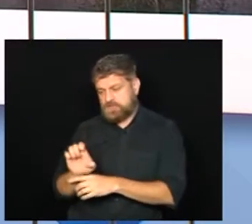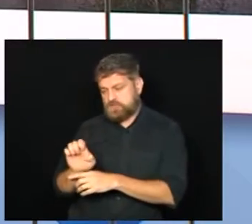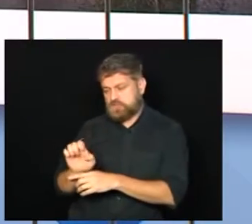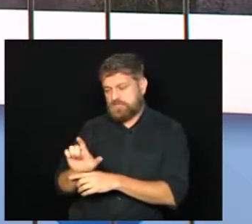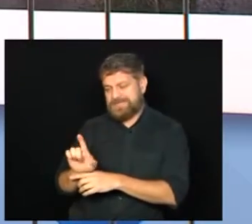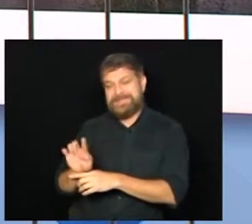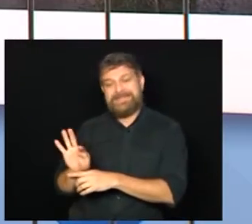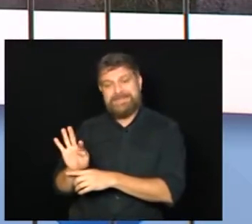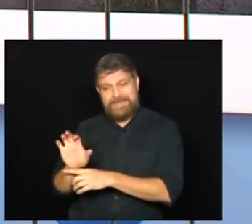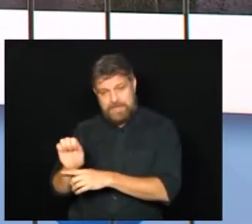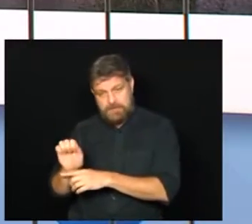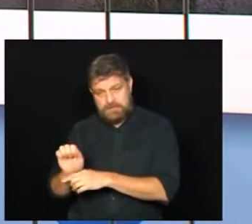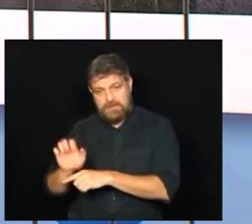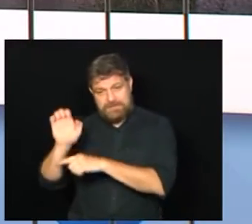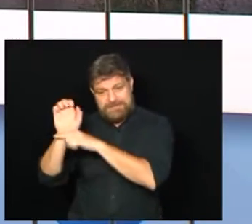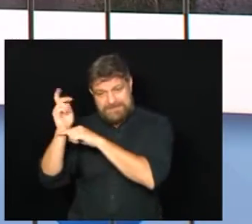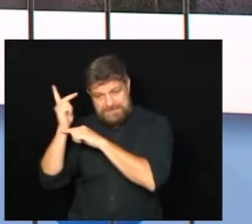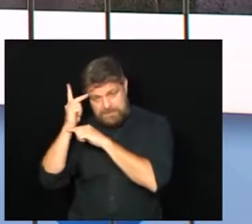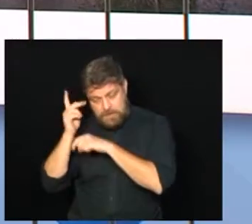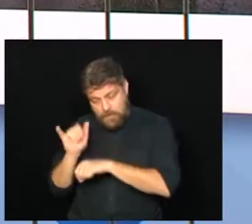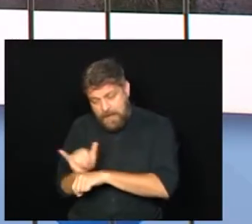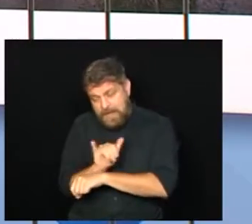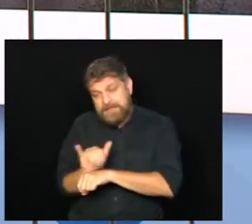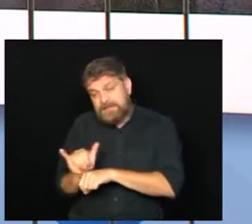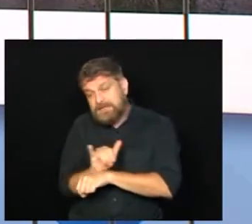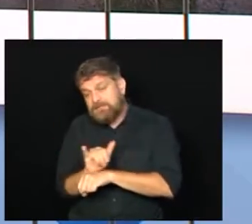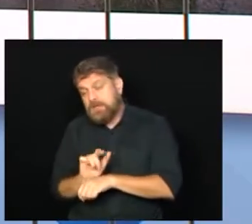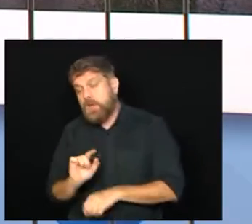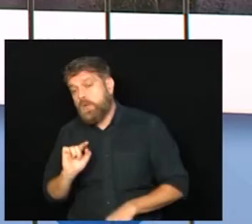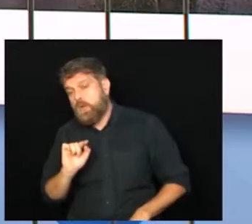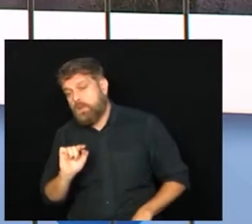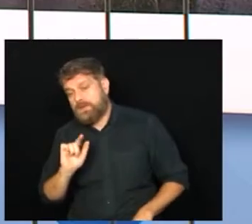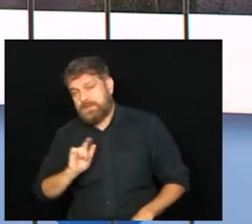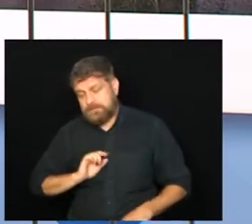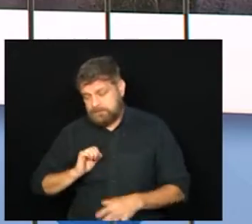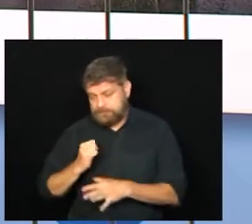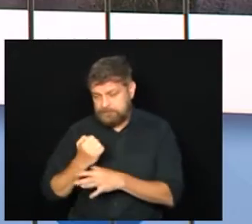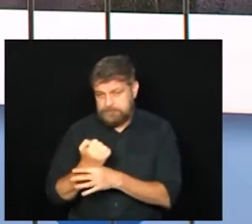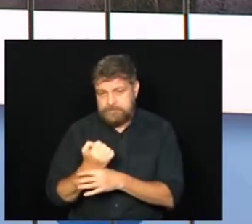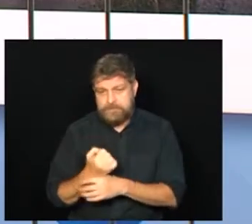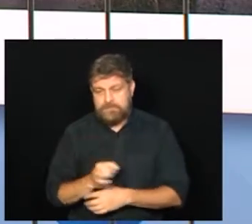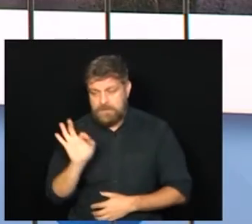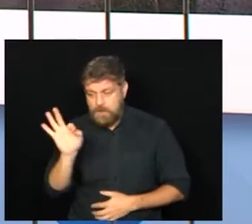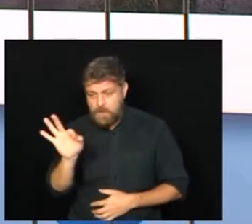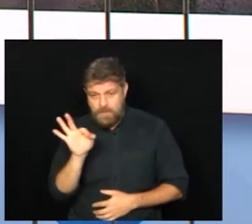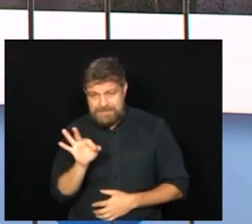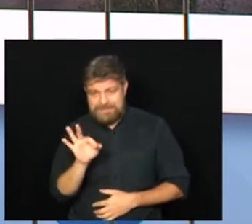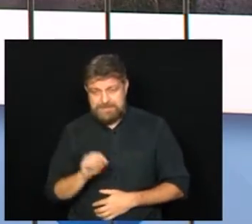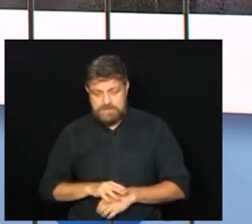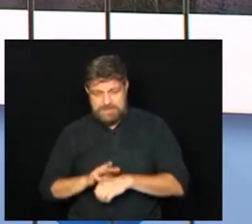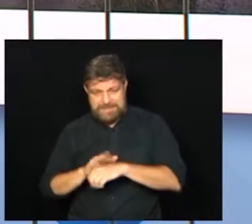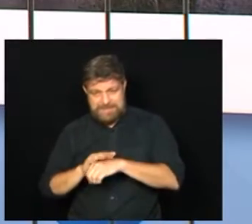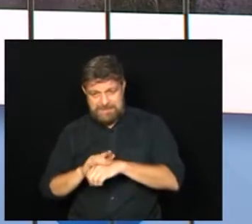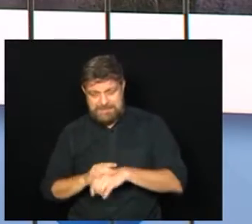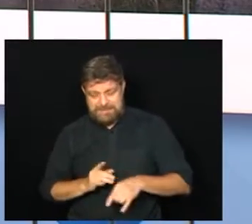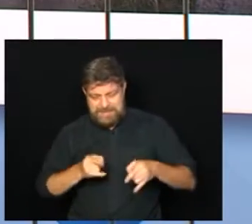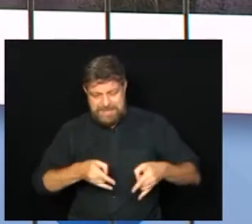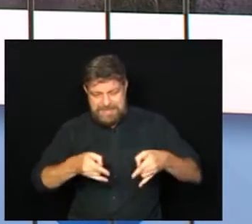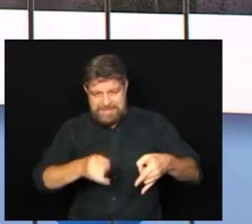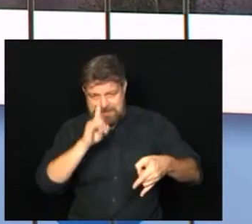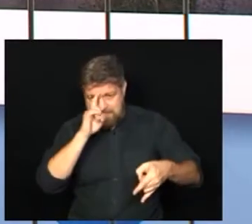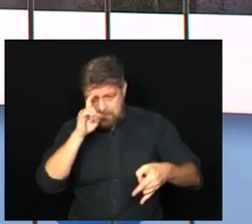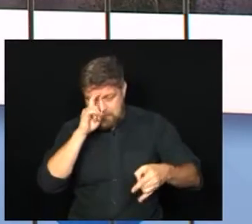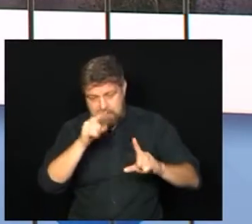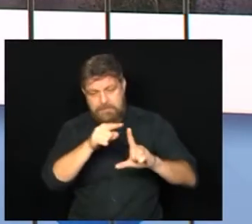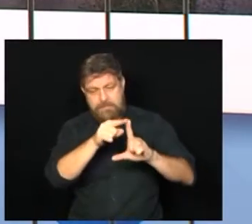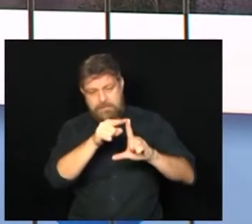paulista. A estratégia do governo agora é assegurar que os índices epidemiológicos e de ocupação hospitalar